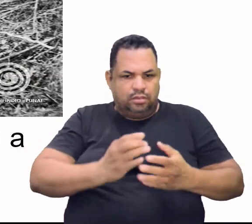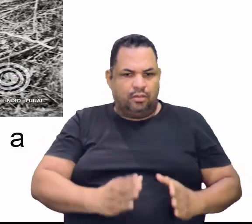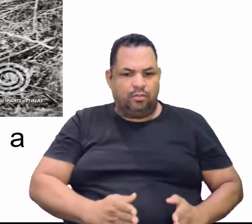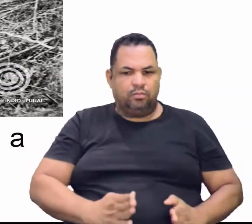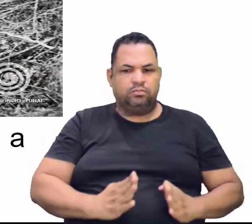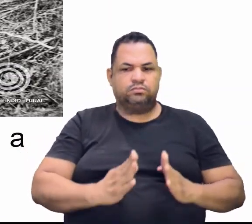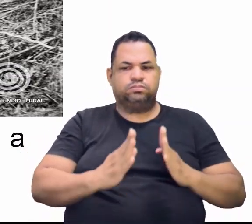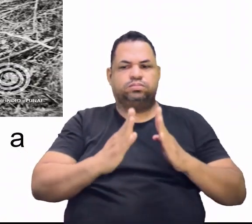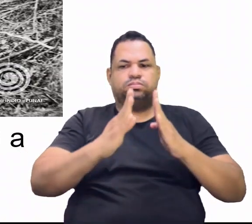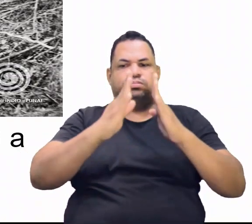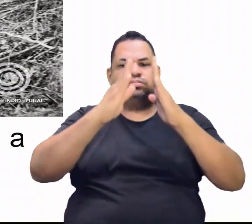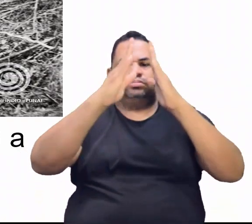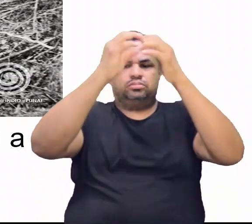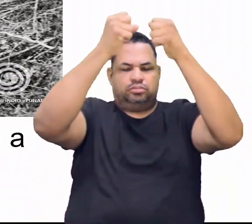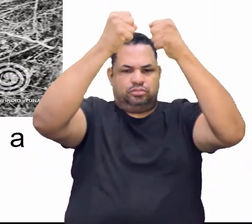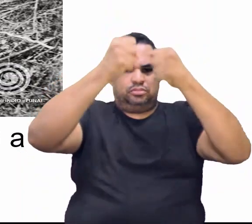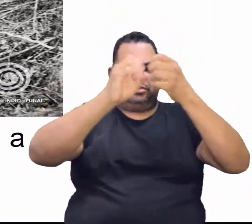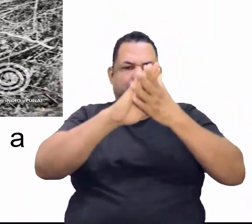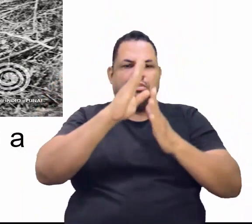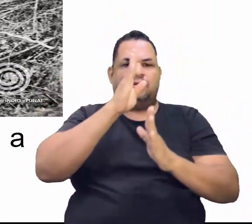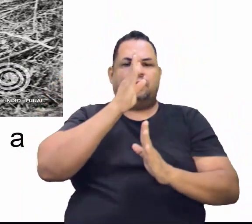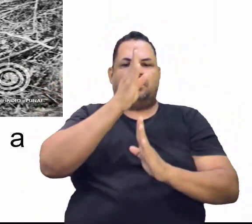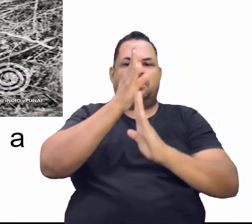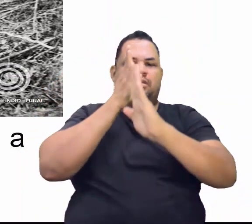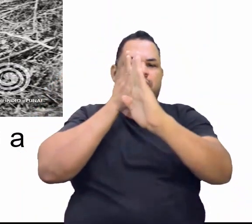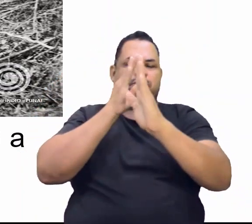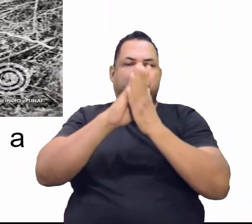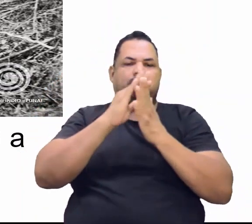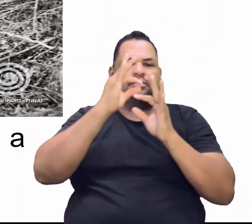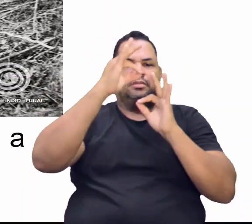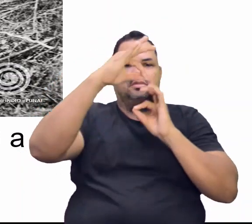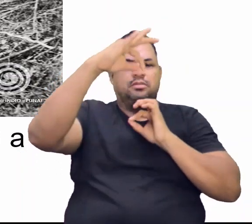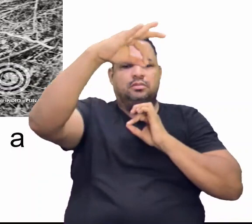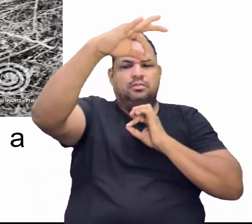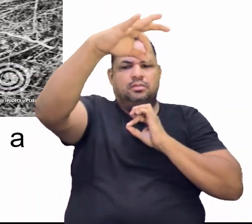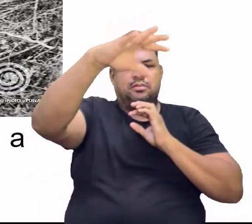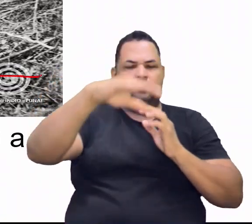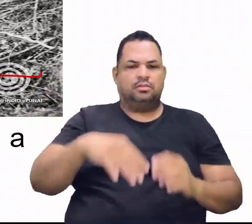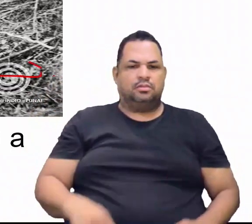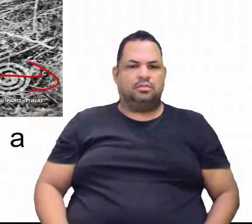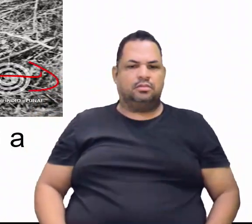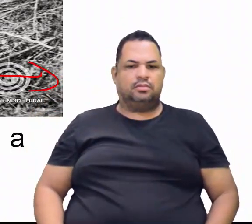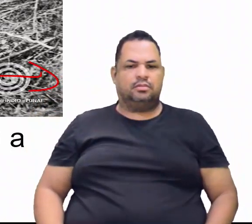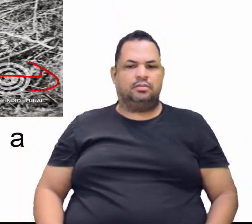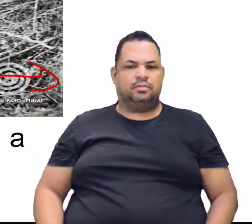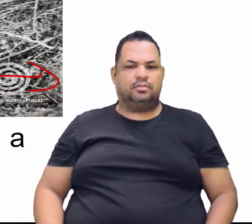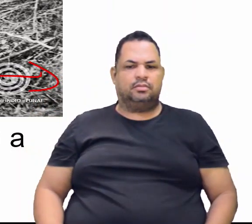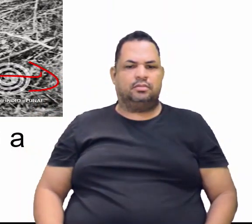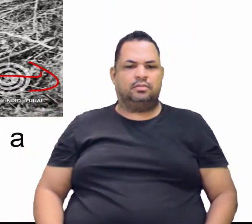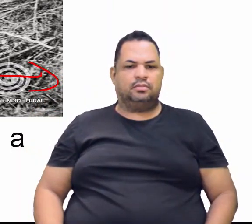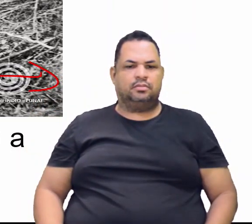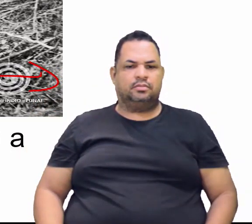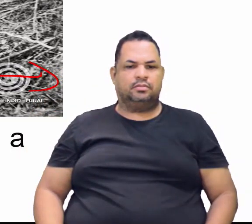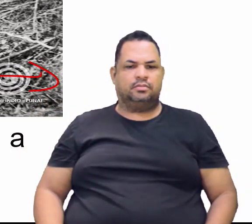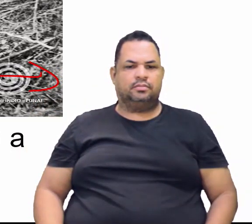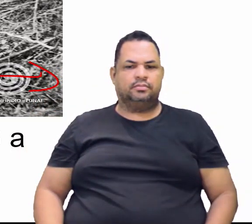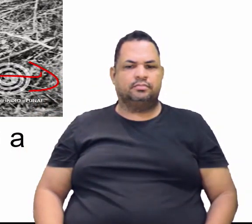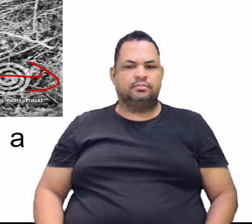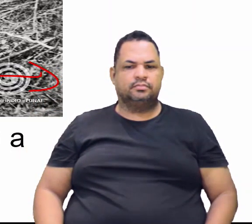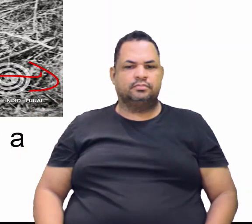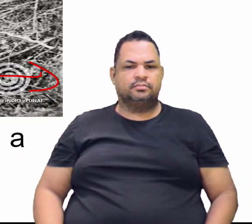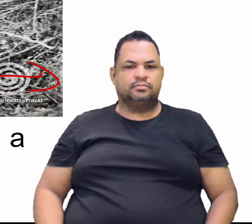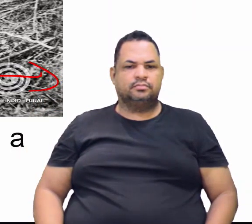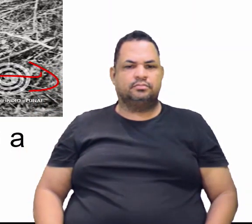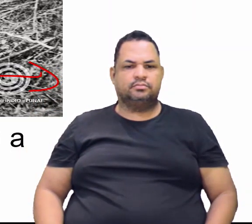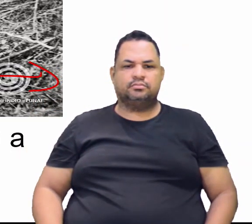porte para poder passar a linha telegráfica, observe que na lateral aqui, na outra lateral aqui, não tem